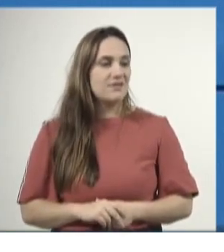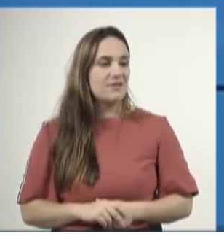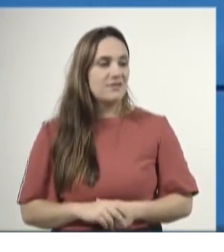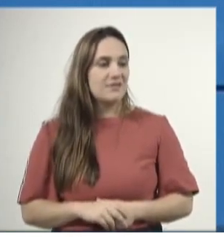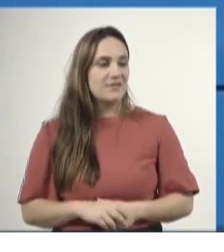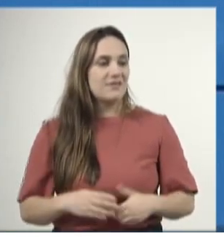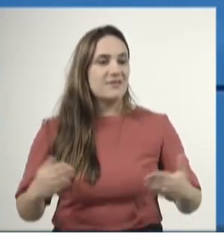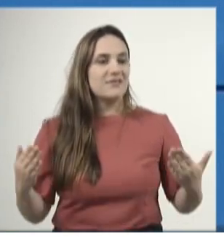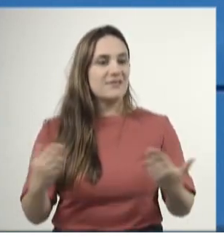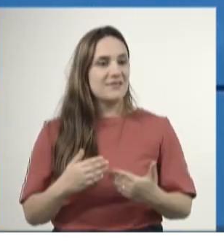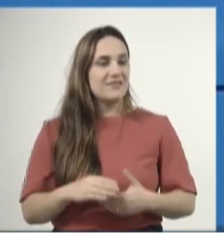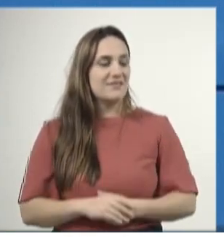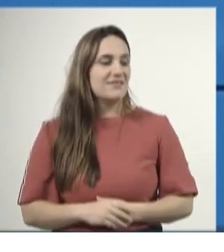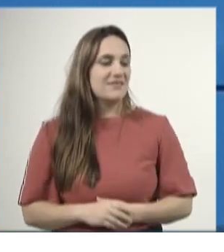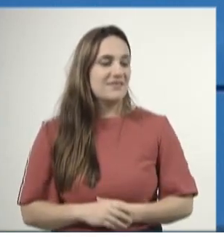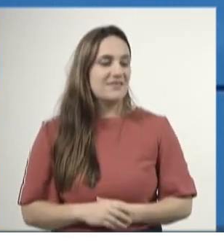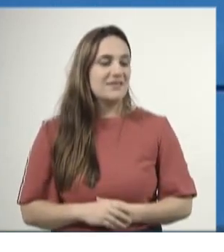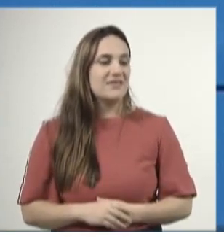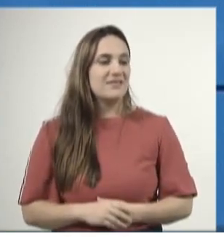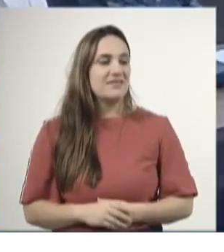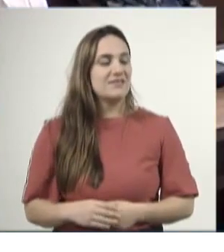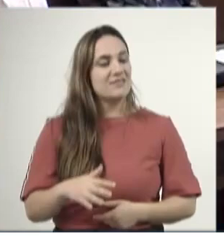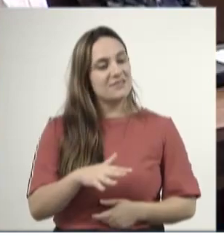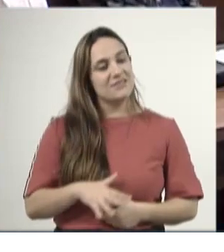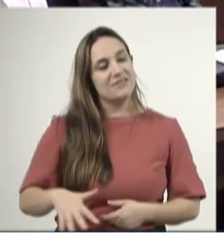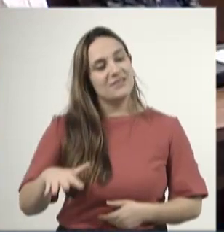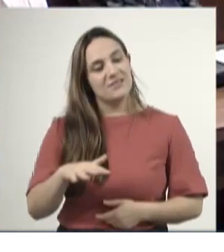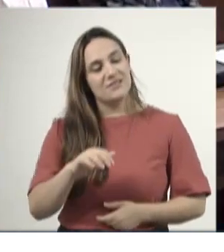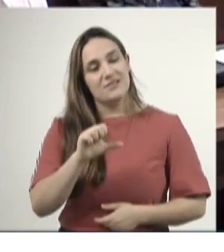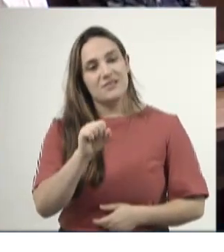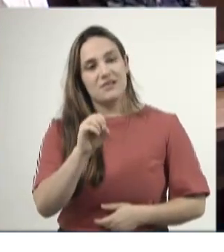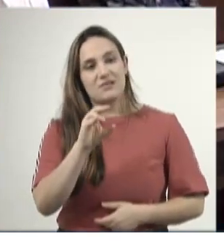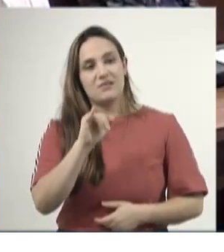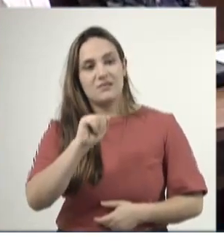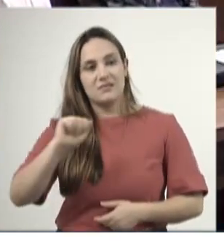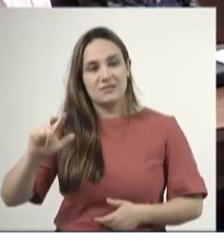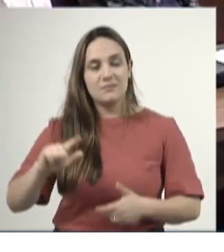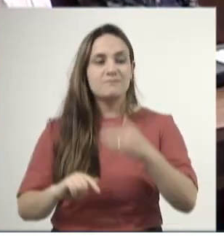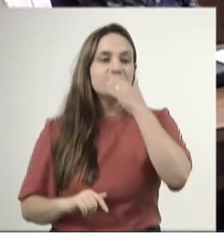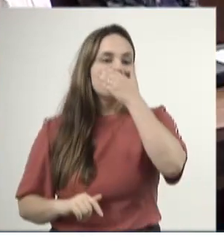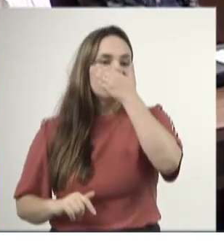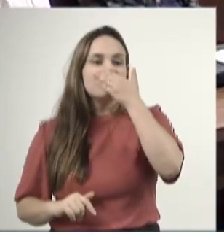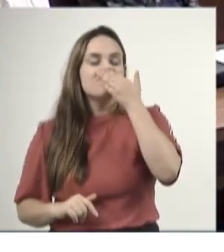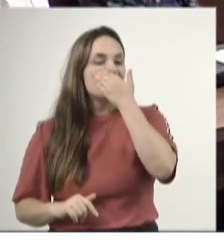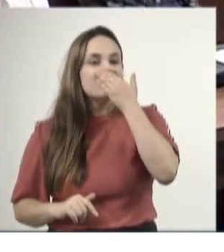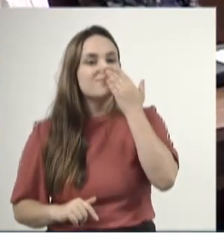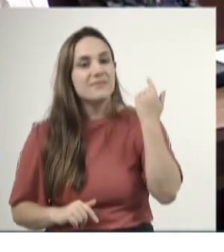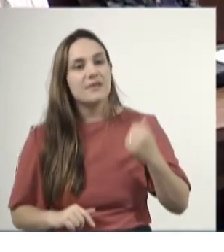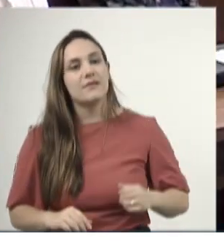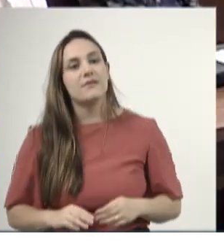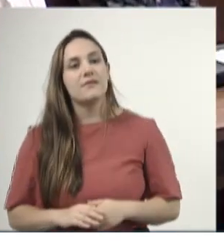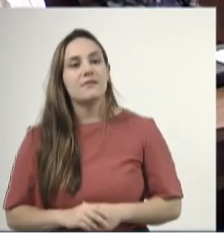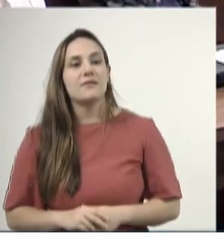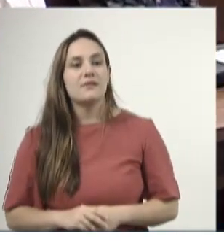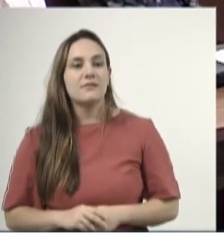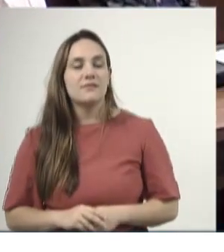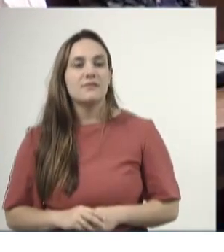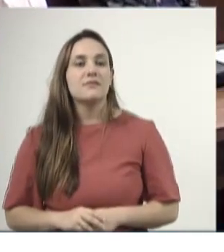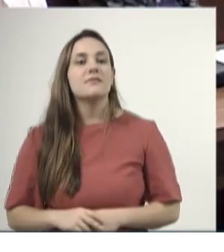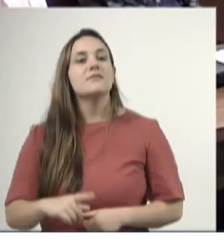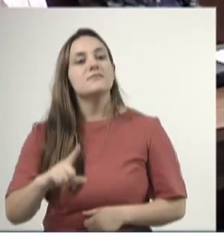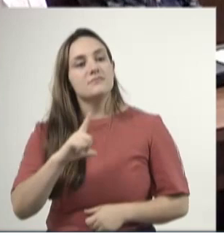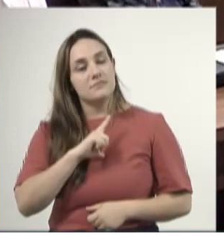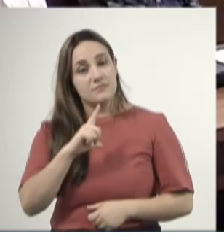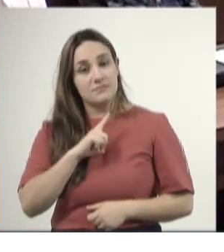direto com a rede de atenção psicossocial, na época coordenada então pelo Dr. Eduardo e agora pela doutora